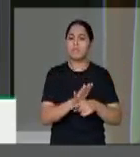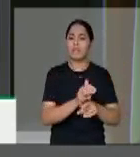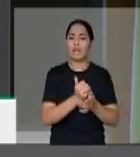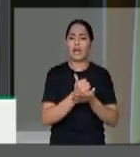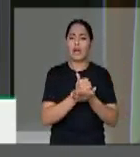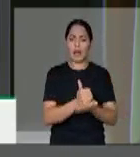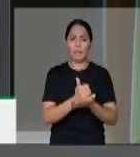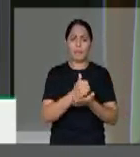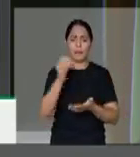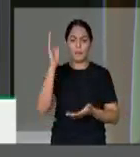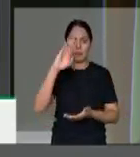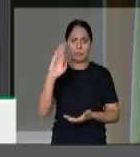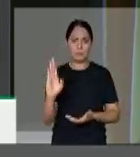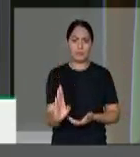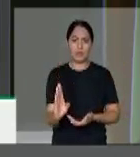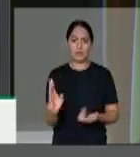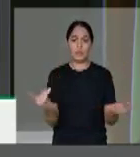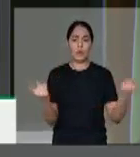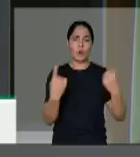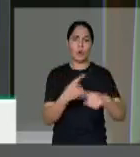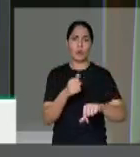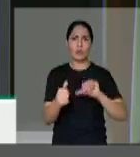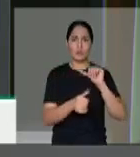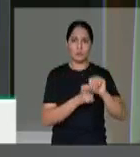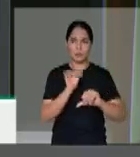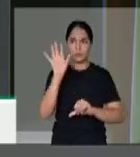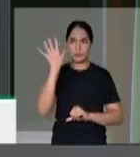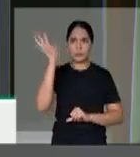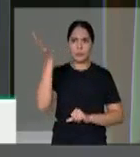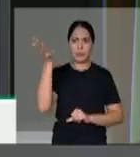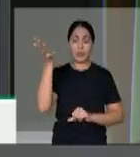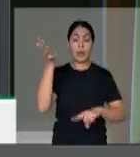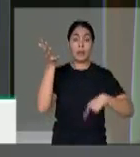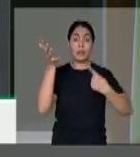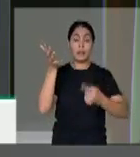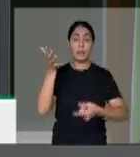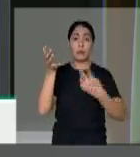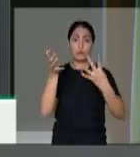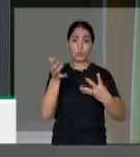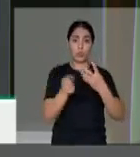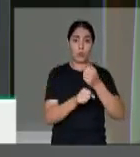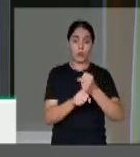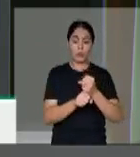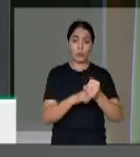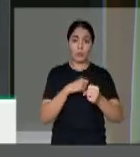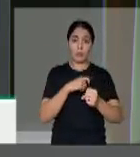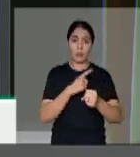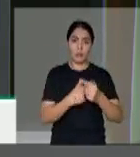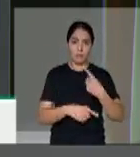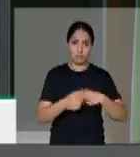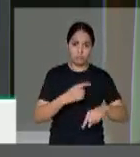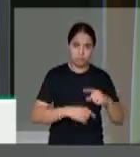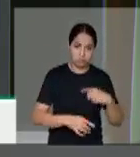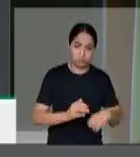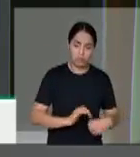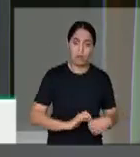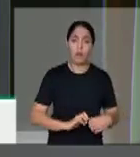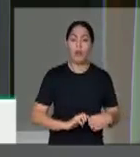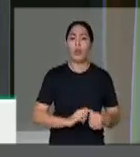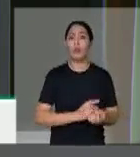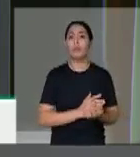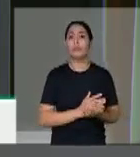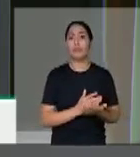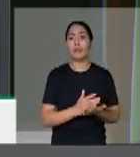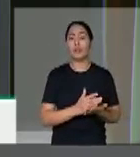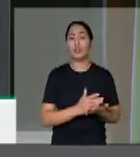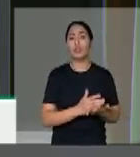oferecida por um país no combate às mudanças climáticas. 4 anos depois, o retrocesso. Em 2016,